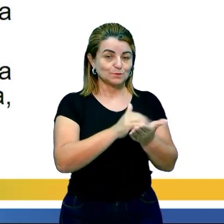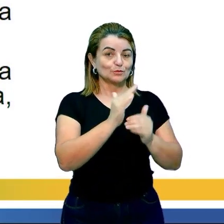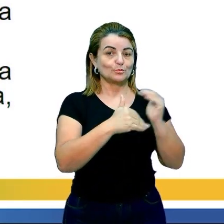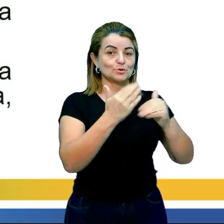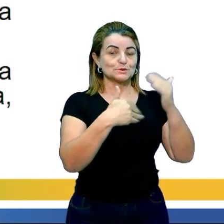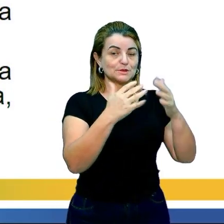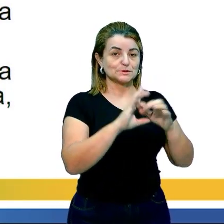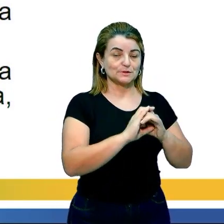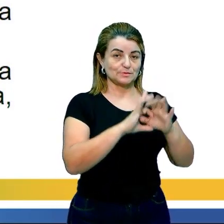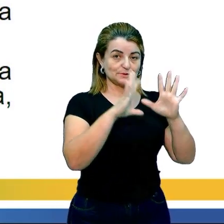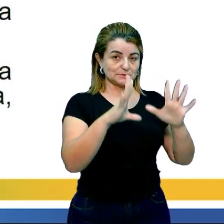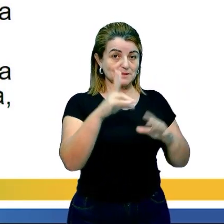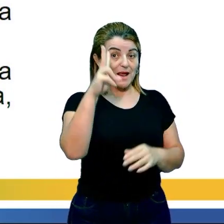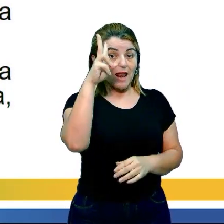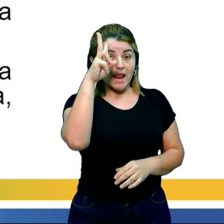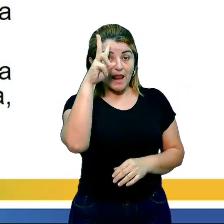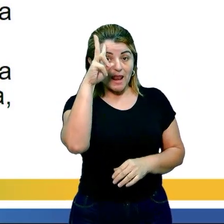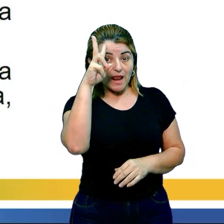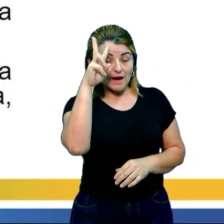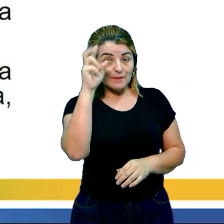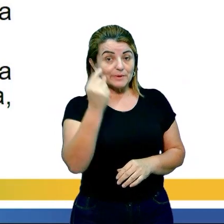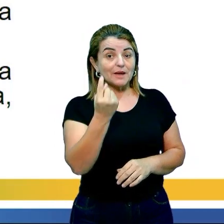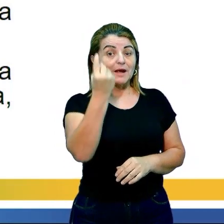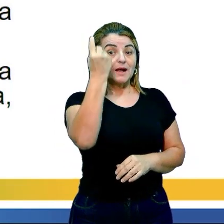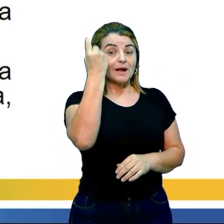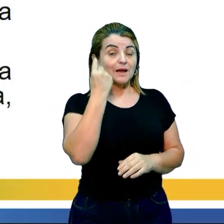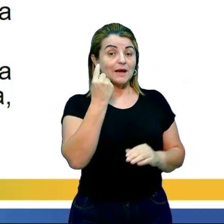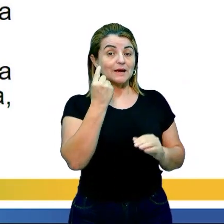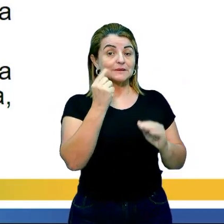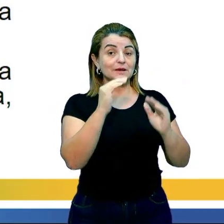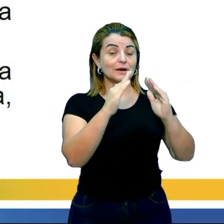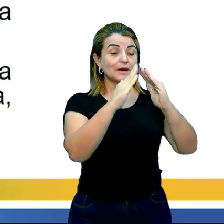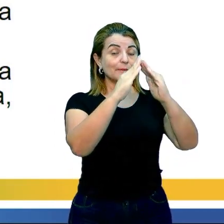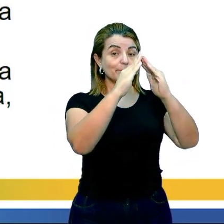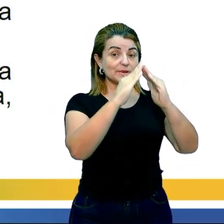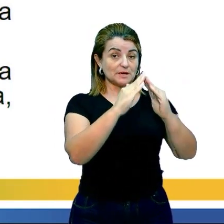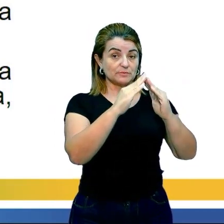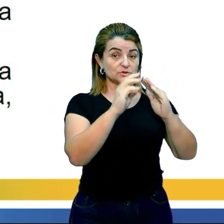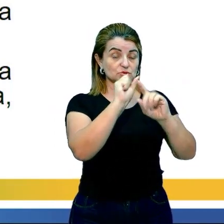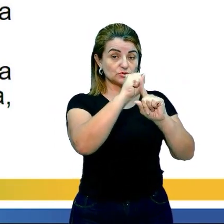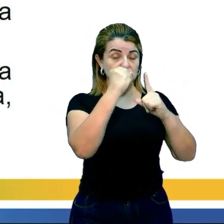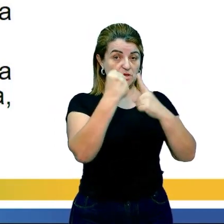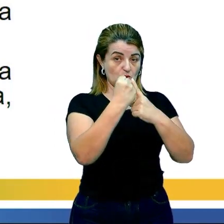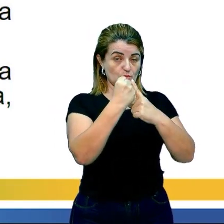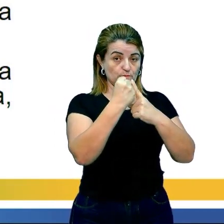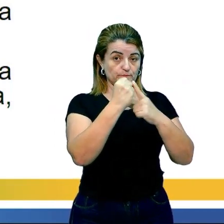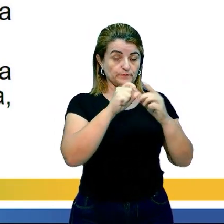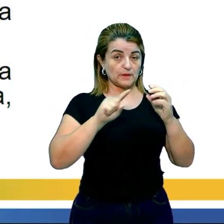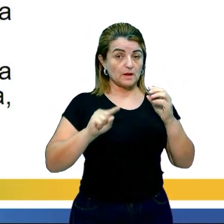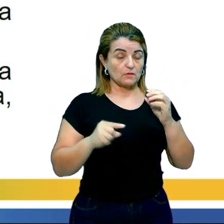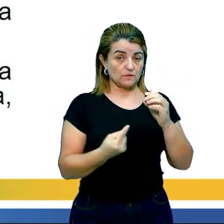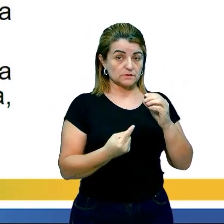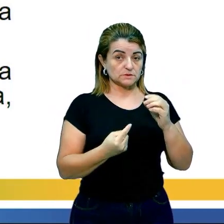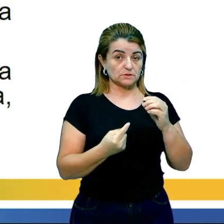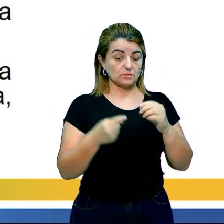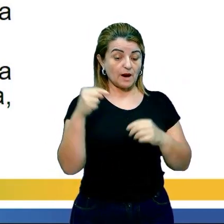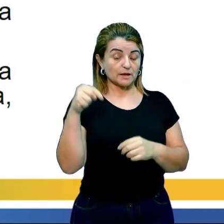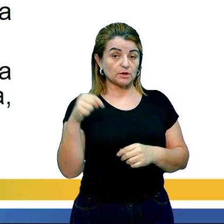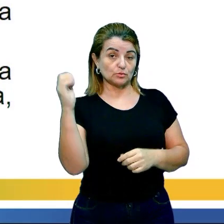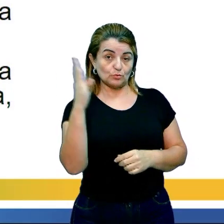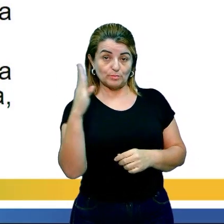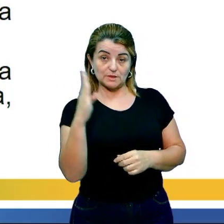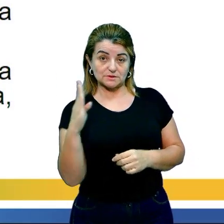democrático lembrem lá na nossa pirâmide social Quem era excluído vírgula enquanto no Brasil